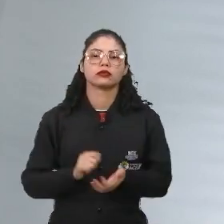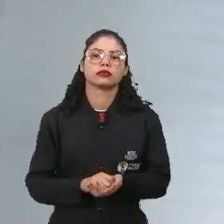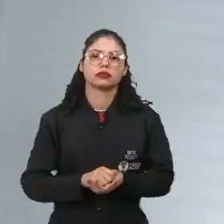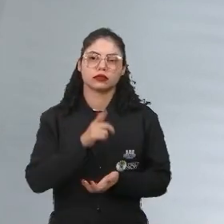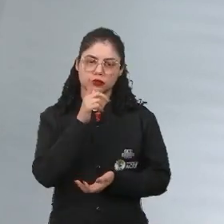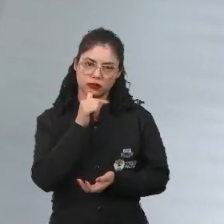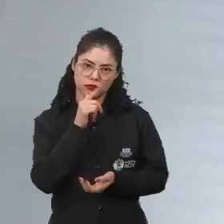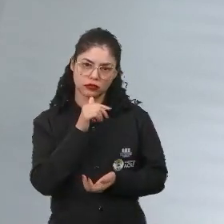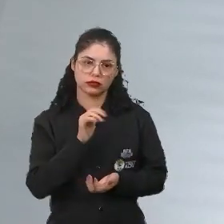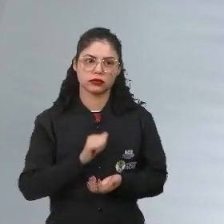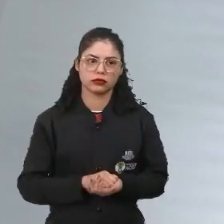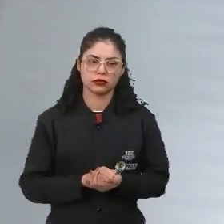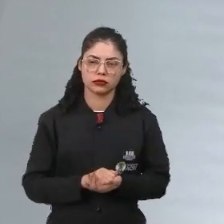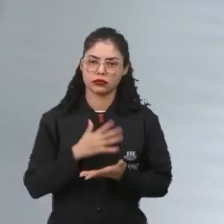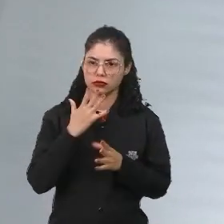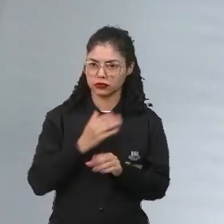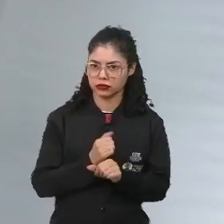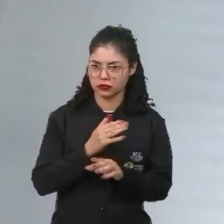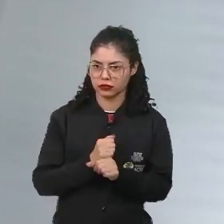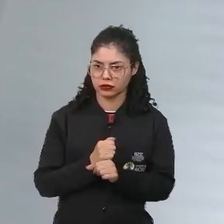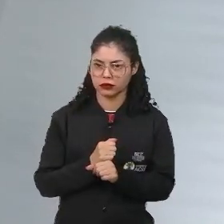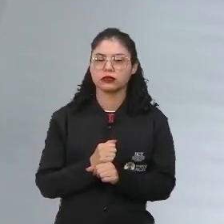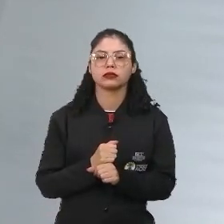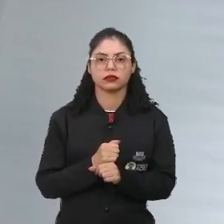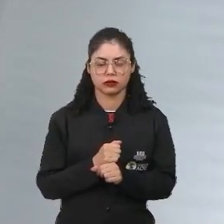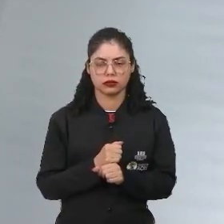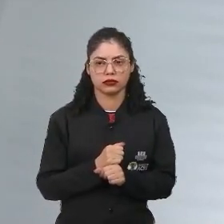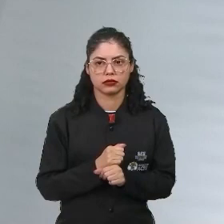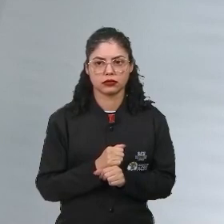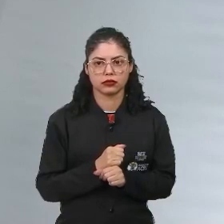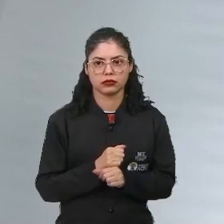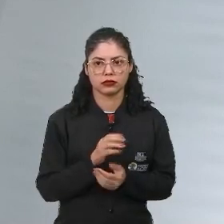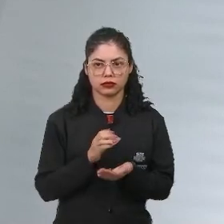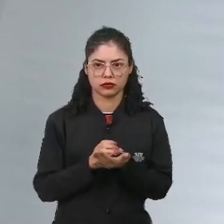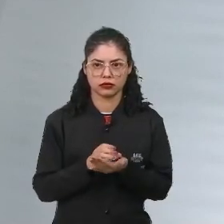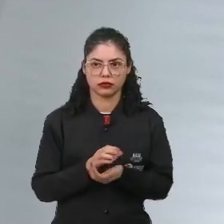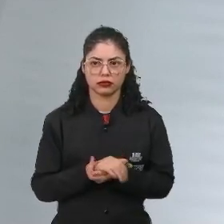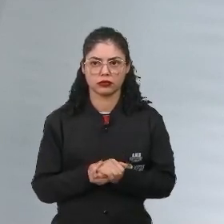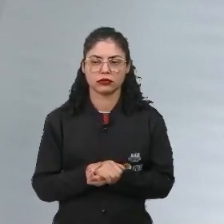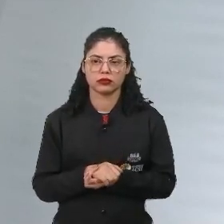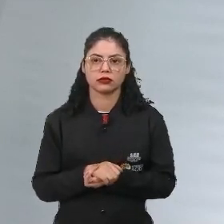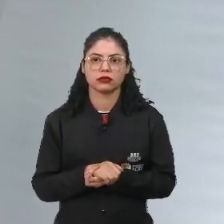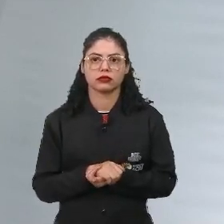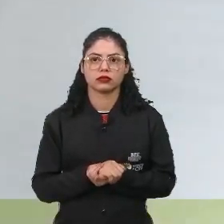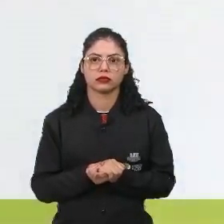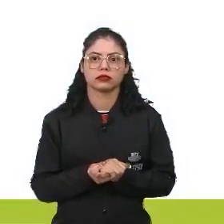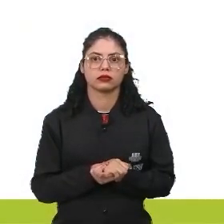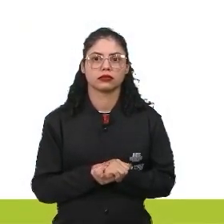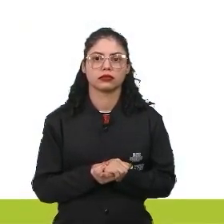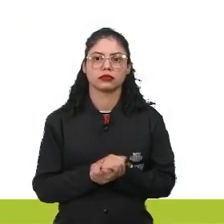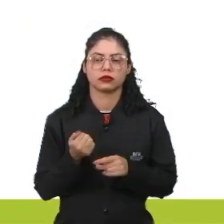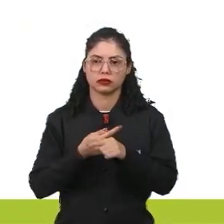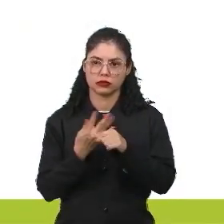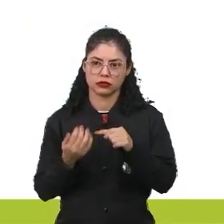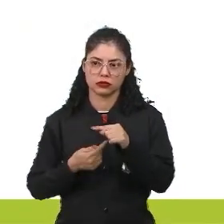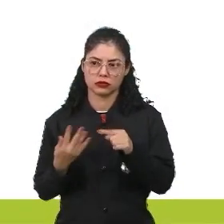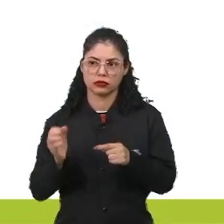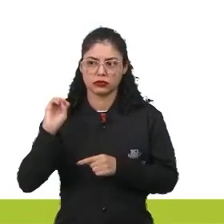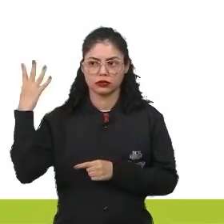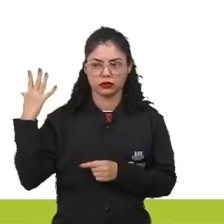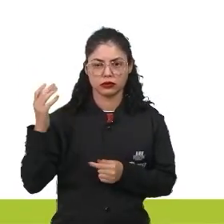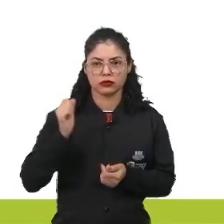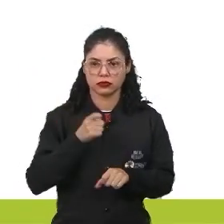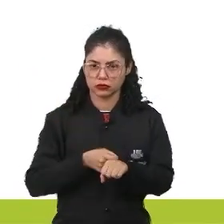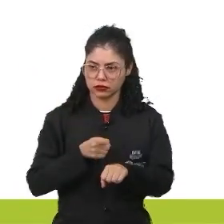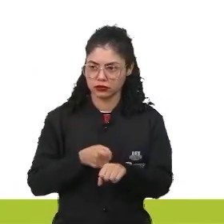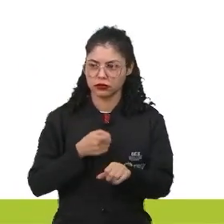naquela água que foi adicionada ao recipiente. A dissolução fracionária, né, vai acontecer com